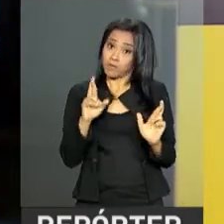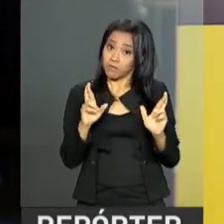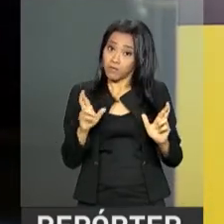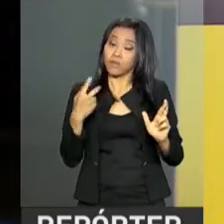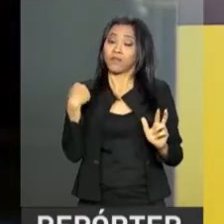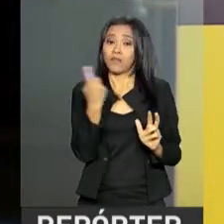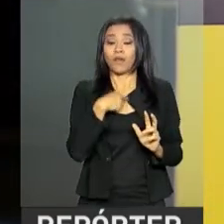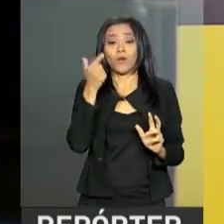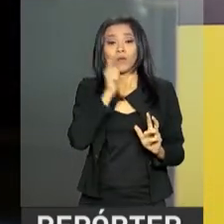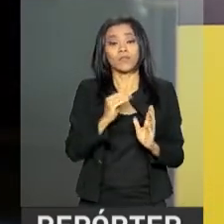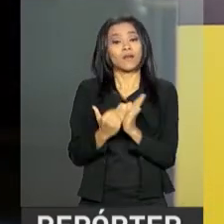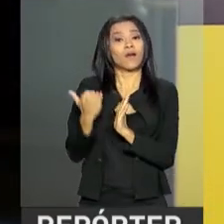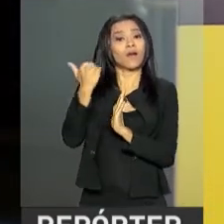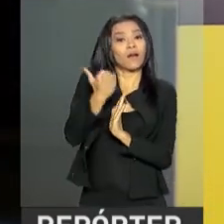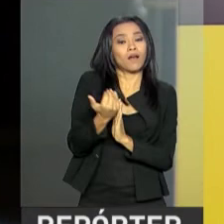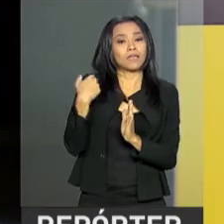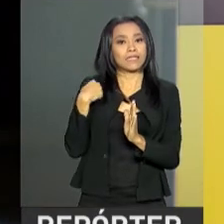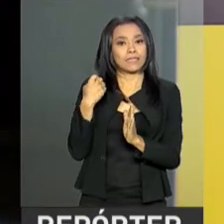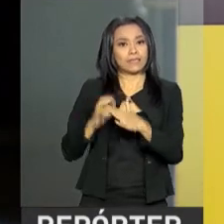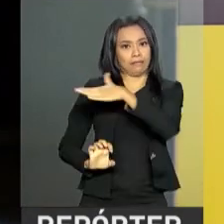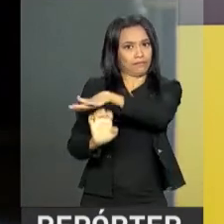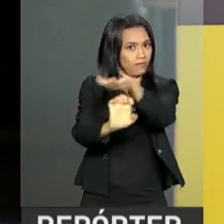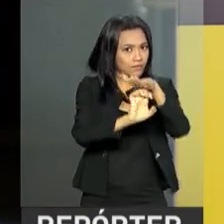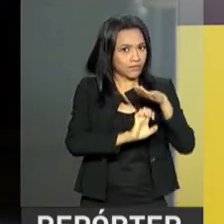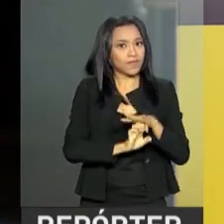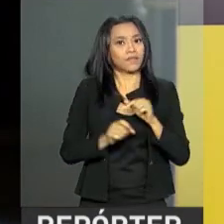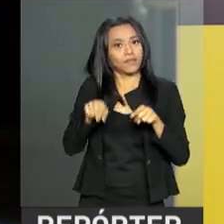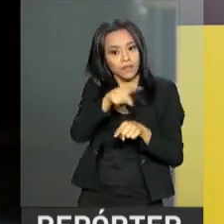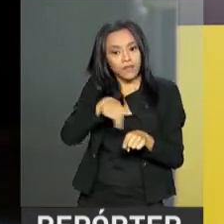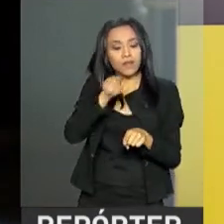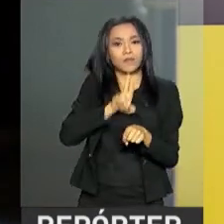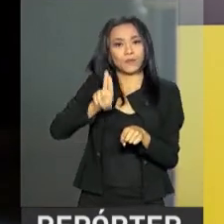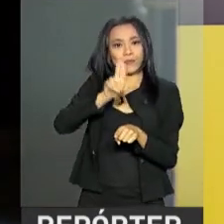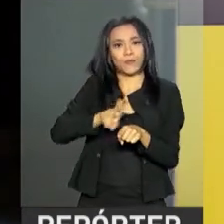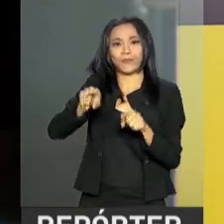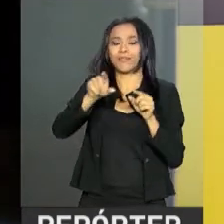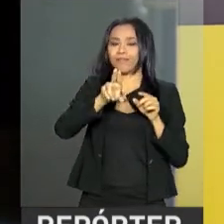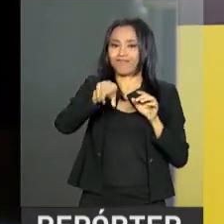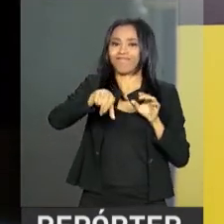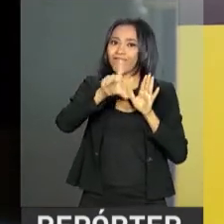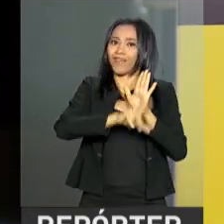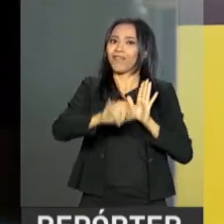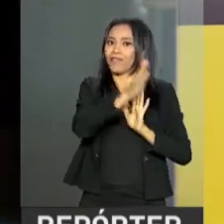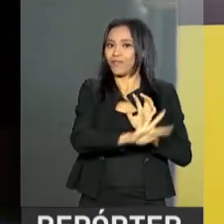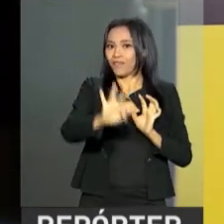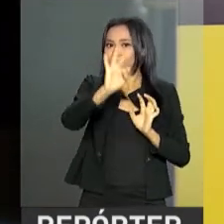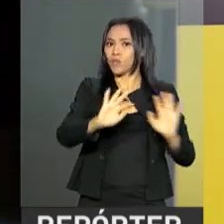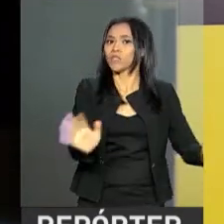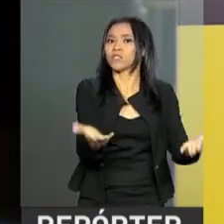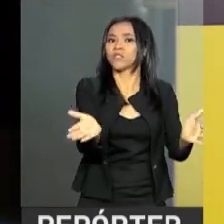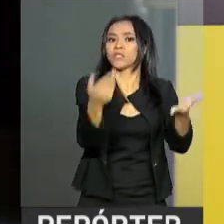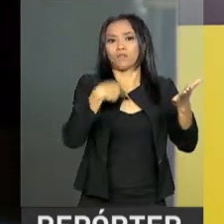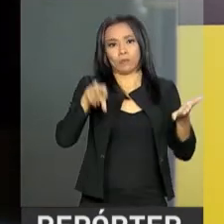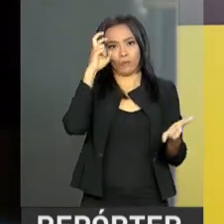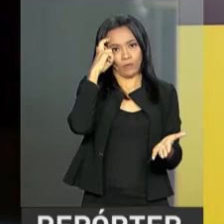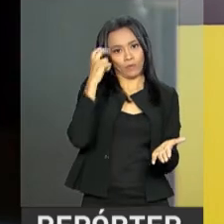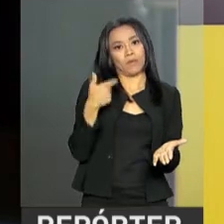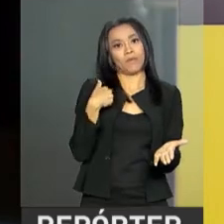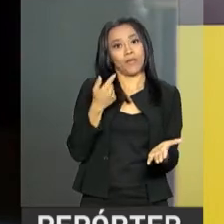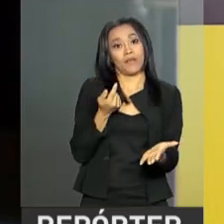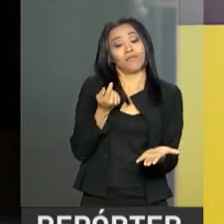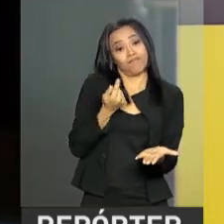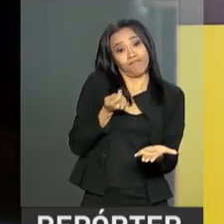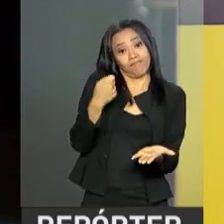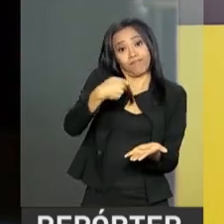possamos aumentar o número de empresas que se utilizam da lei federal de incentivo à cultura para apoiar patrocinar